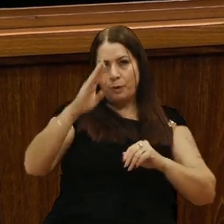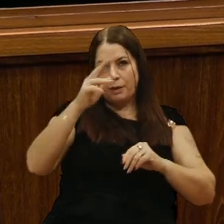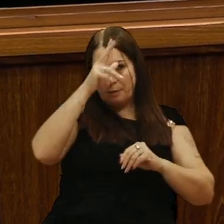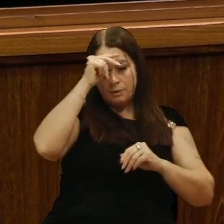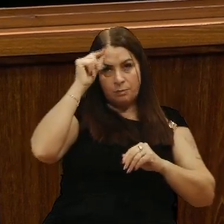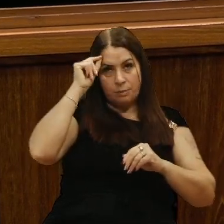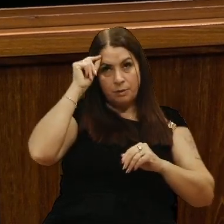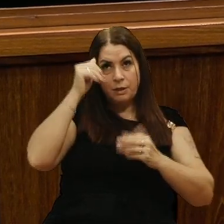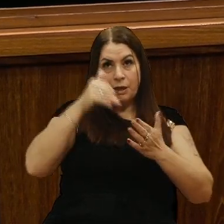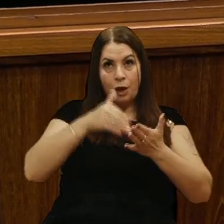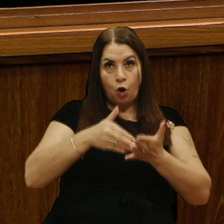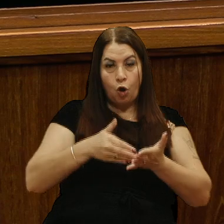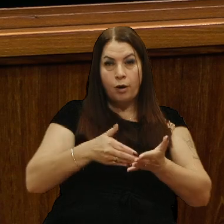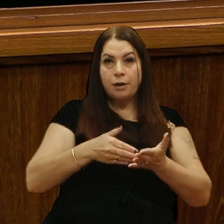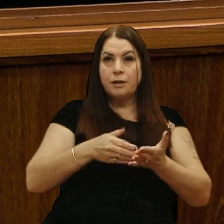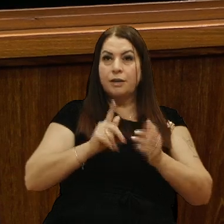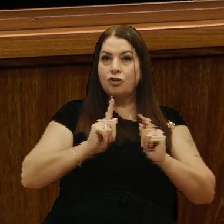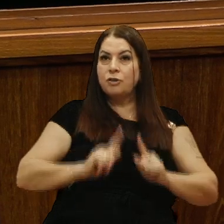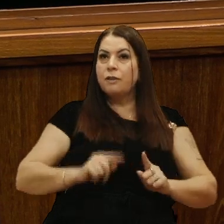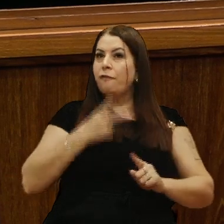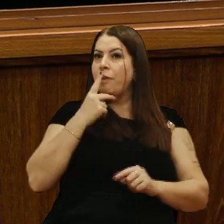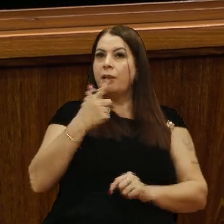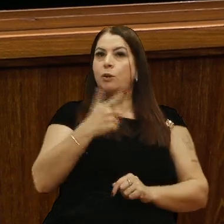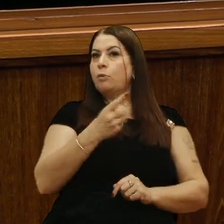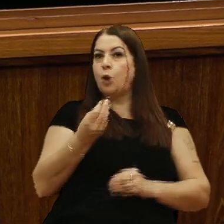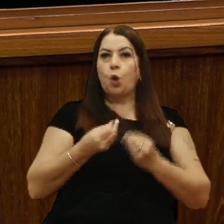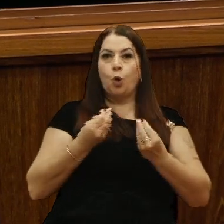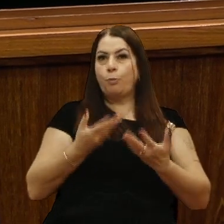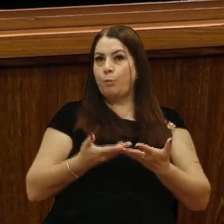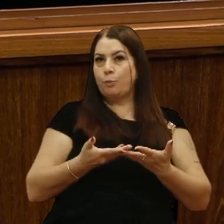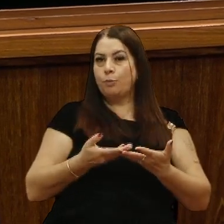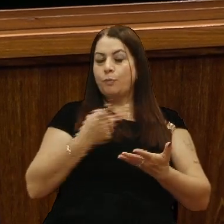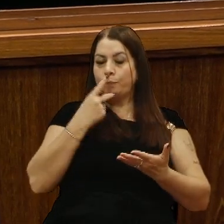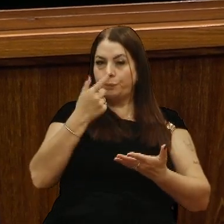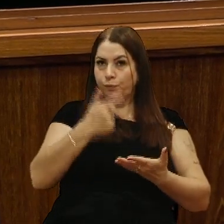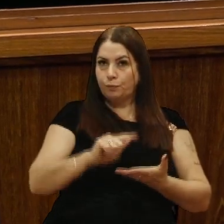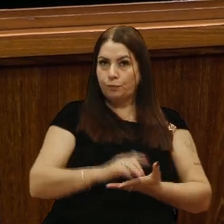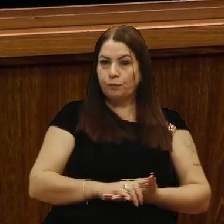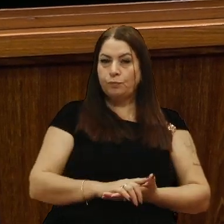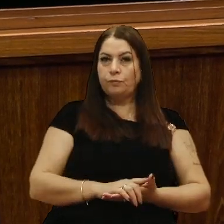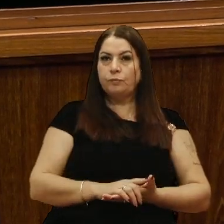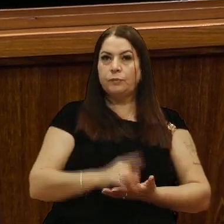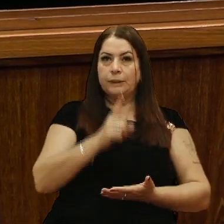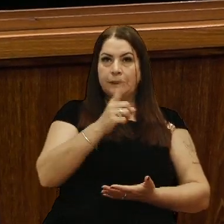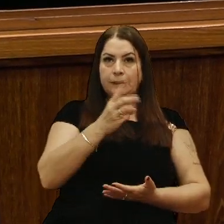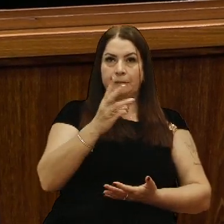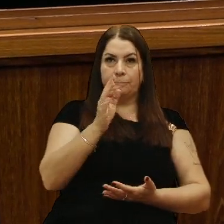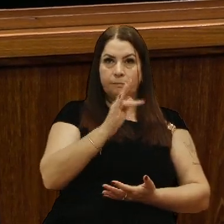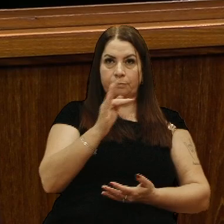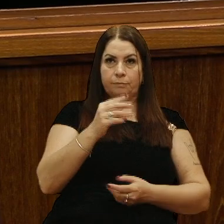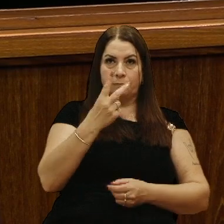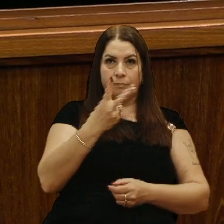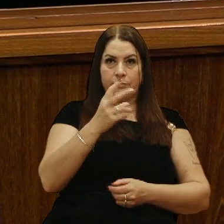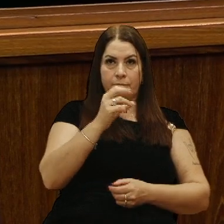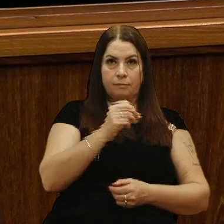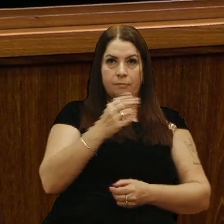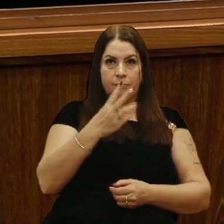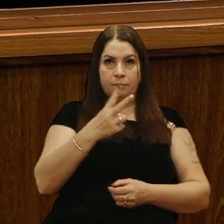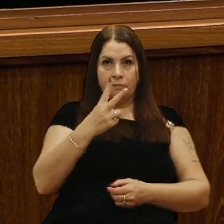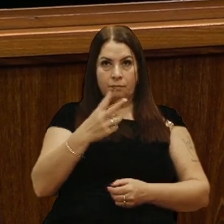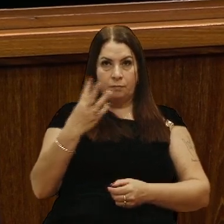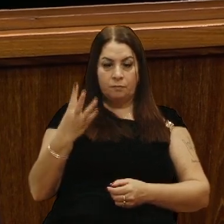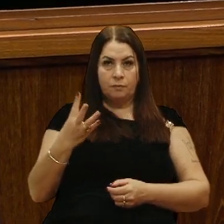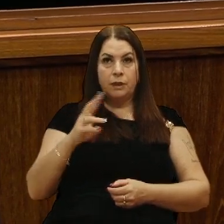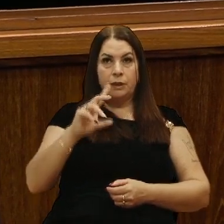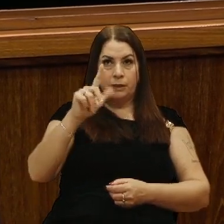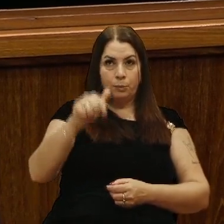municipais e agora que é gestão, diz que não tem como. Quero reforçar que em 13 de fevereiro de 2024,